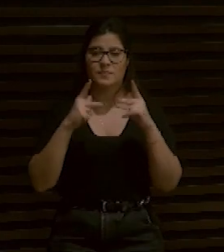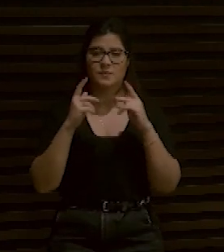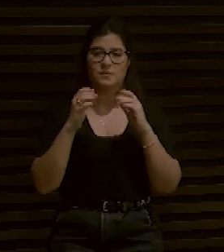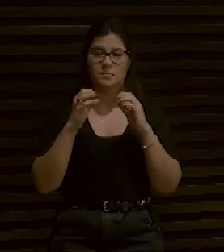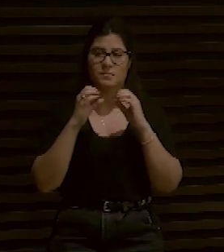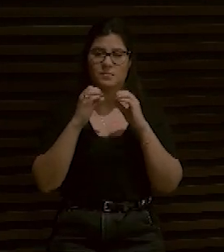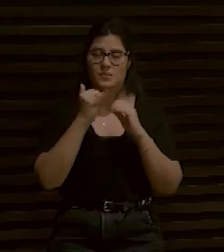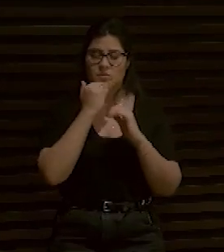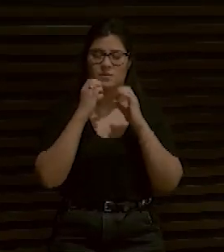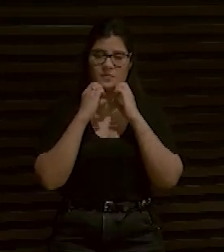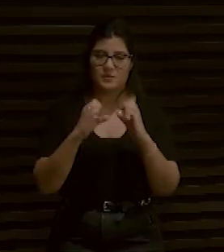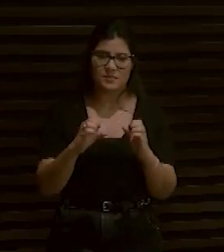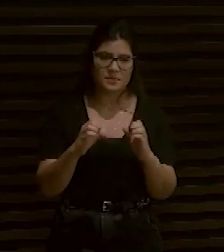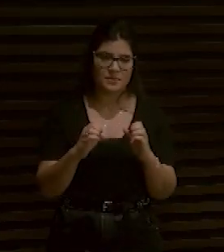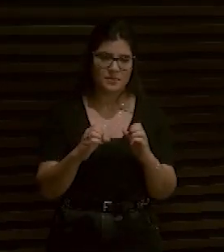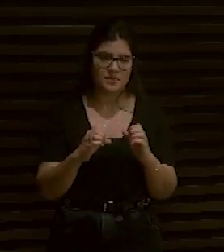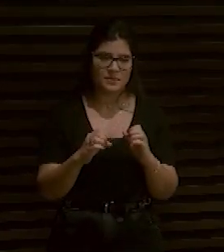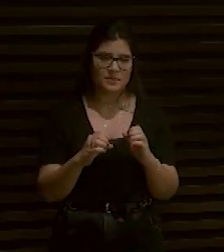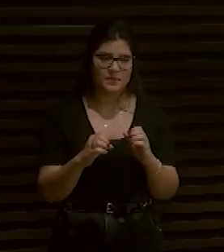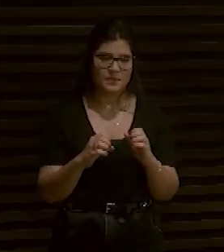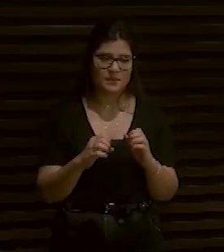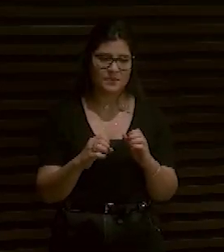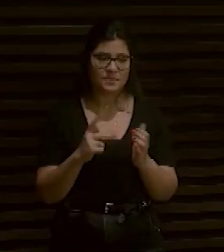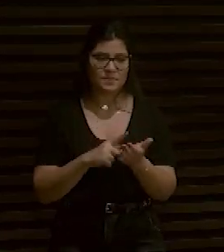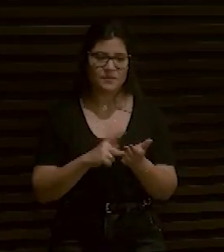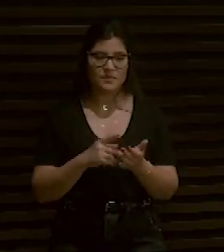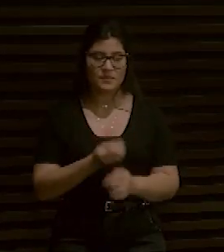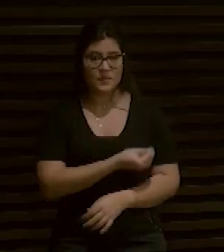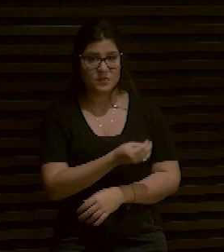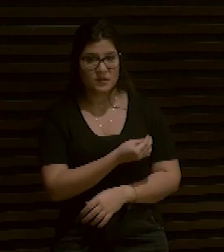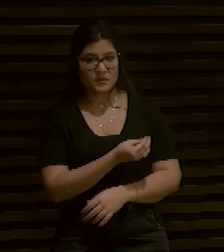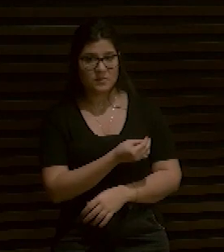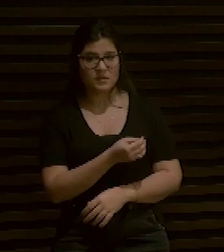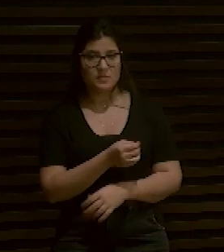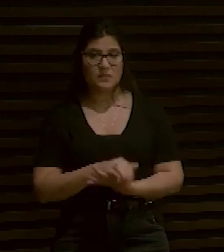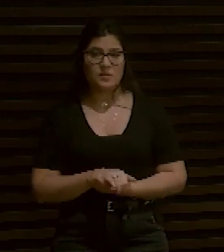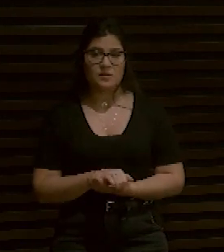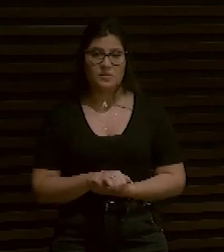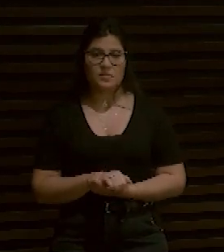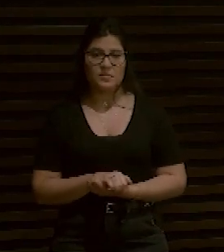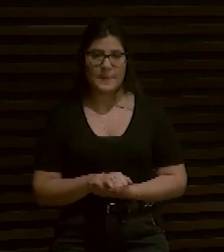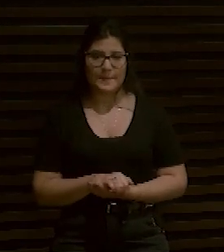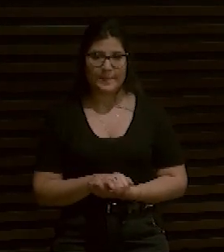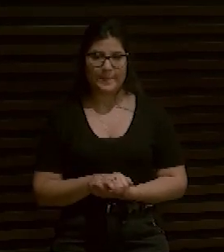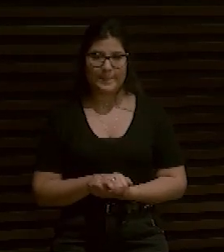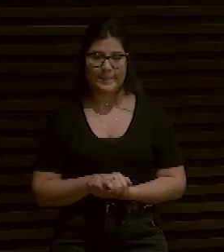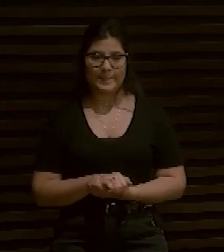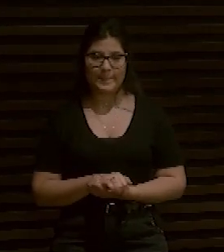É por isso que o Senhor ainda não voltou. Porque eu e você não pregamos para todas as pessoas que nós precisamos pregar. É por